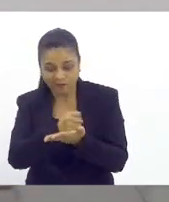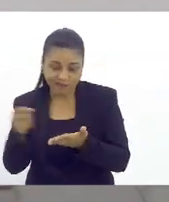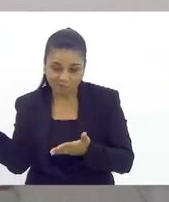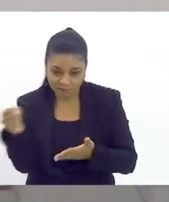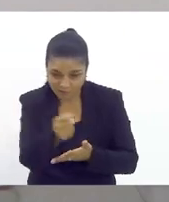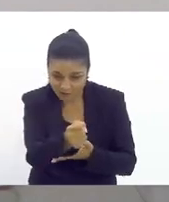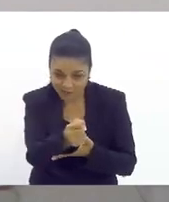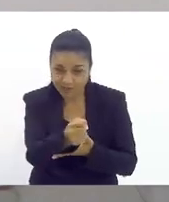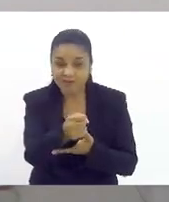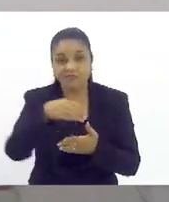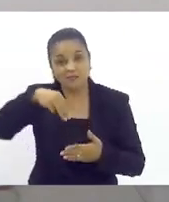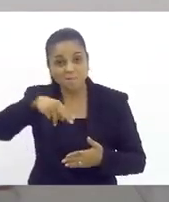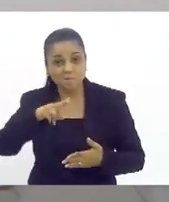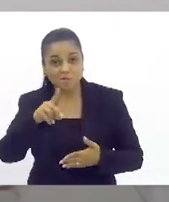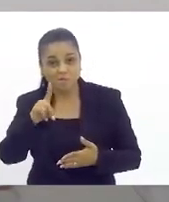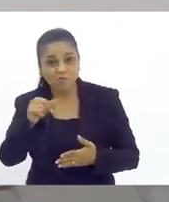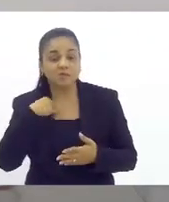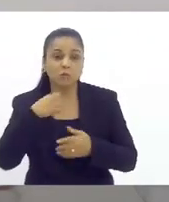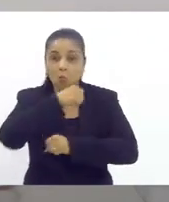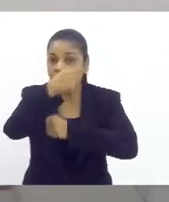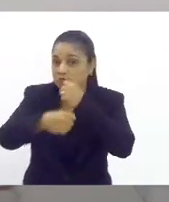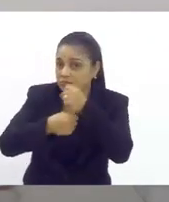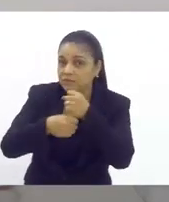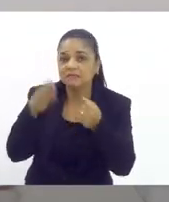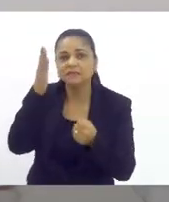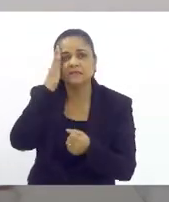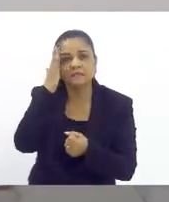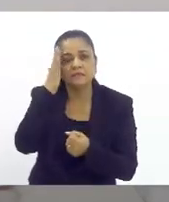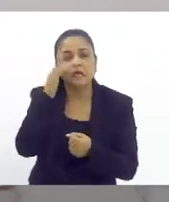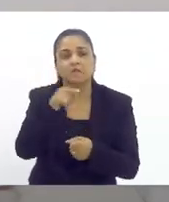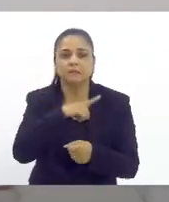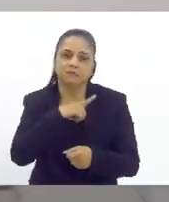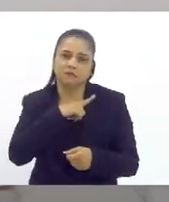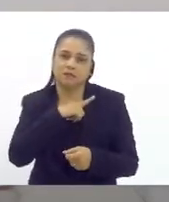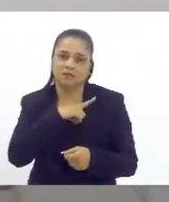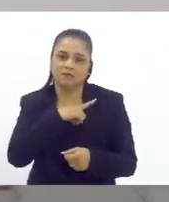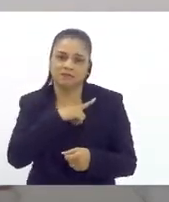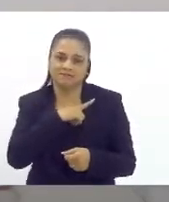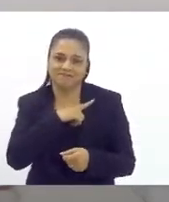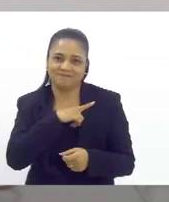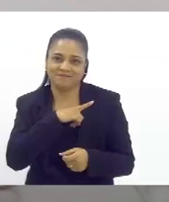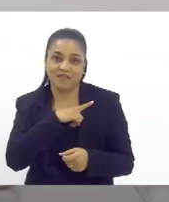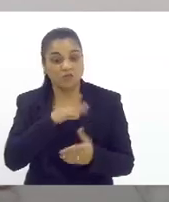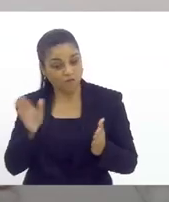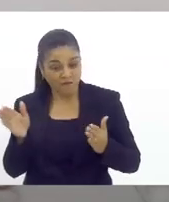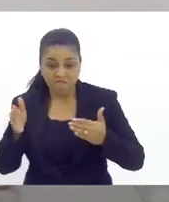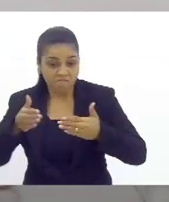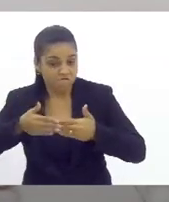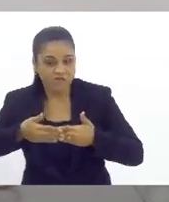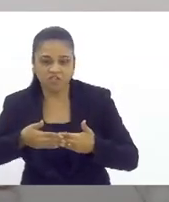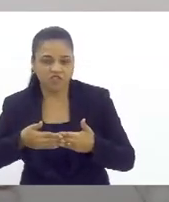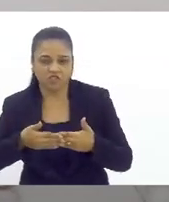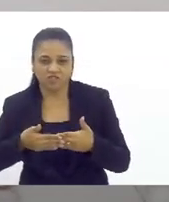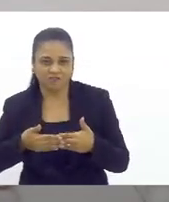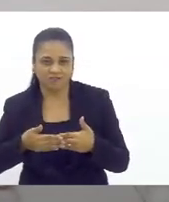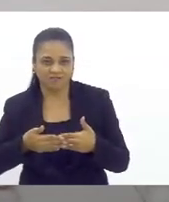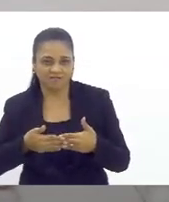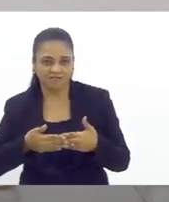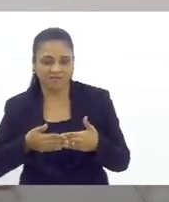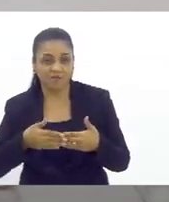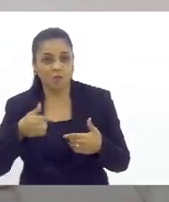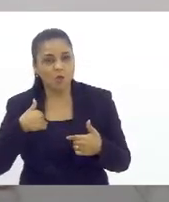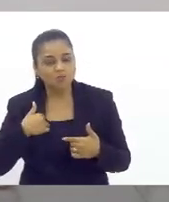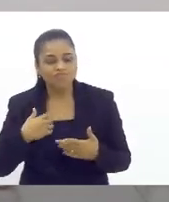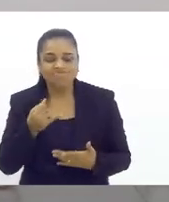e atrás das mudas sabendo que o ano que vem você vai ter Então você não vai ter fechamento eu fico muito triste quando eu ouço aqui